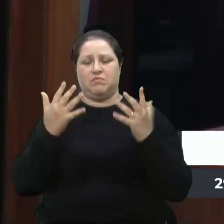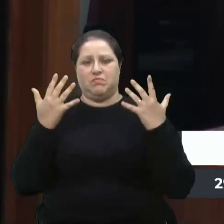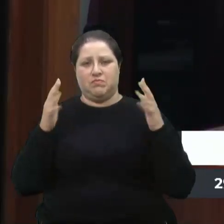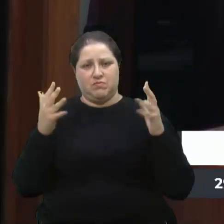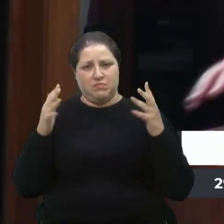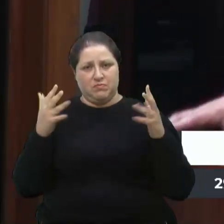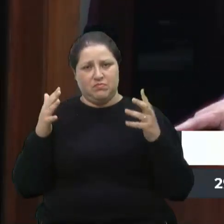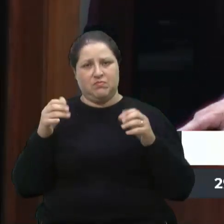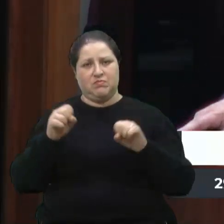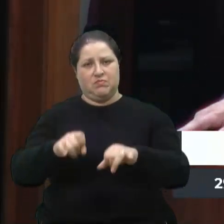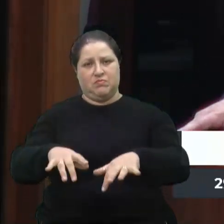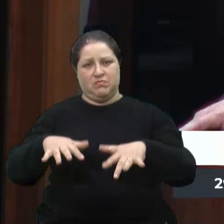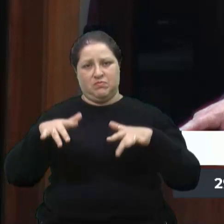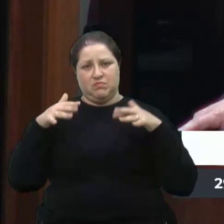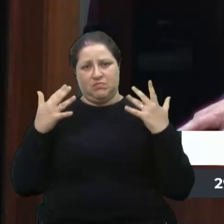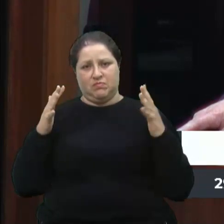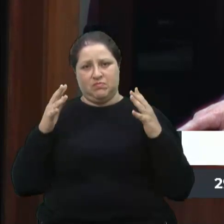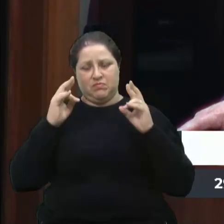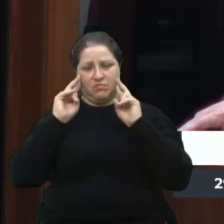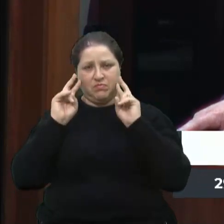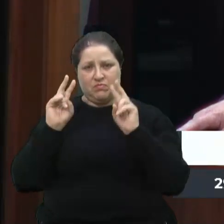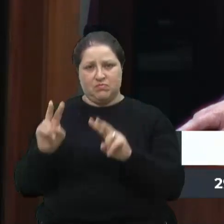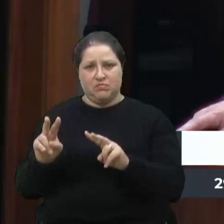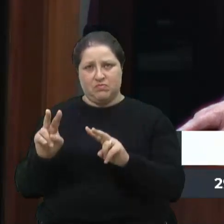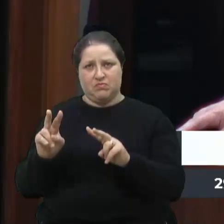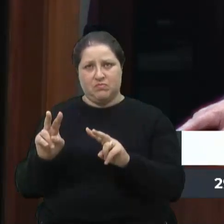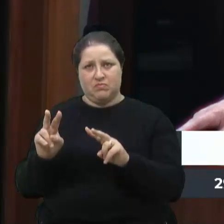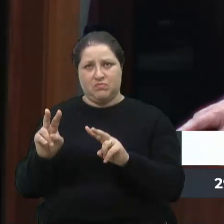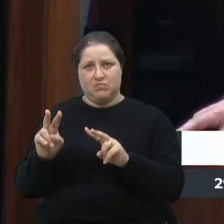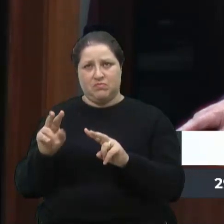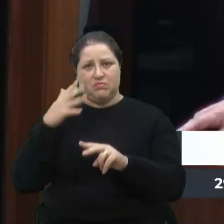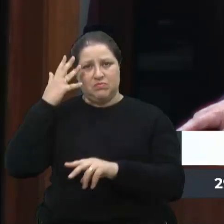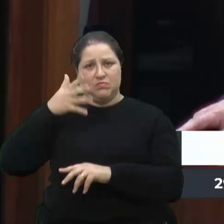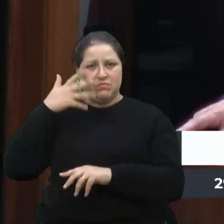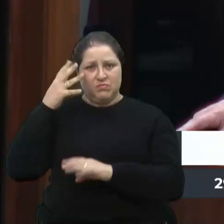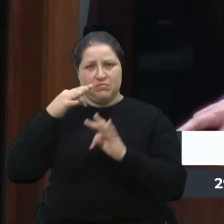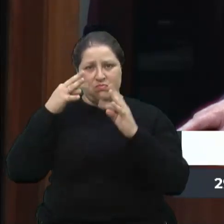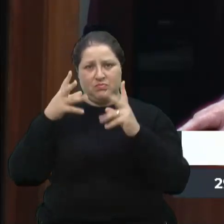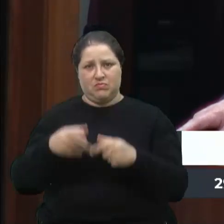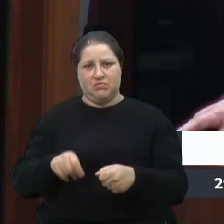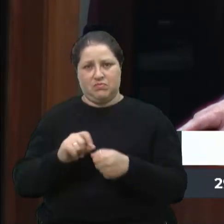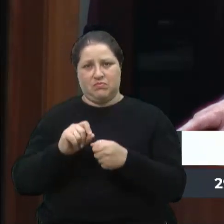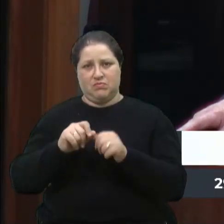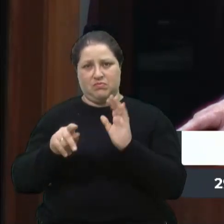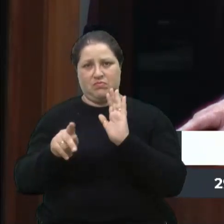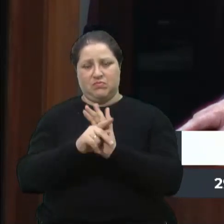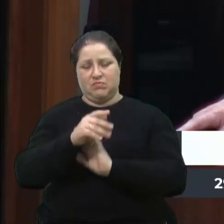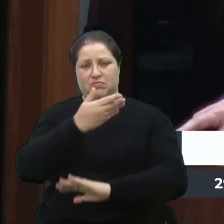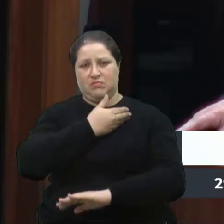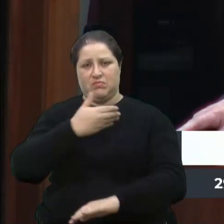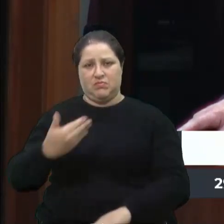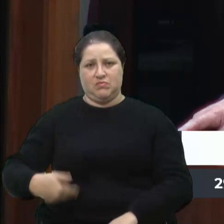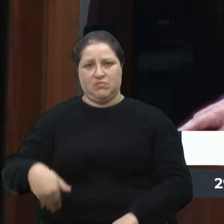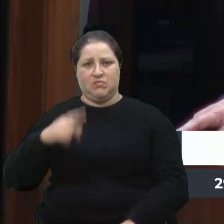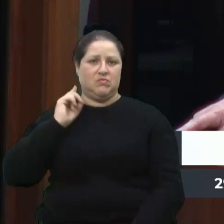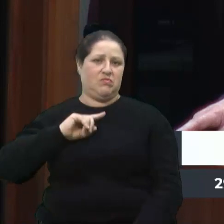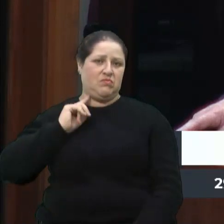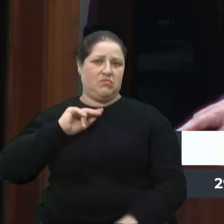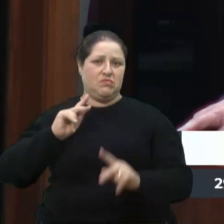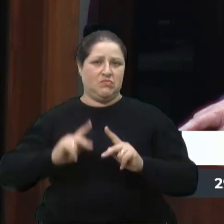pessoal olhava, enxergava a explanação e tudo que foi feito pelo Estado de Minas, o pessoal